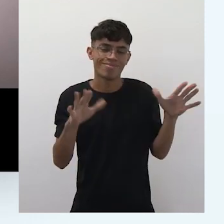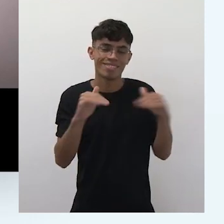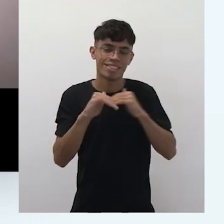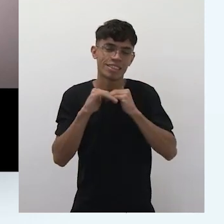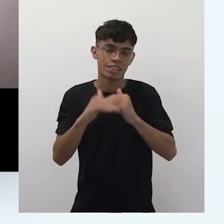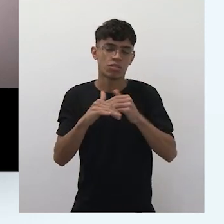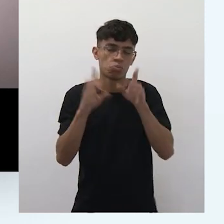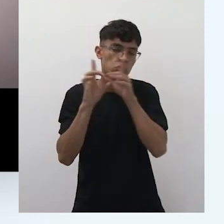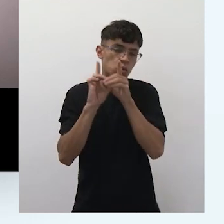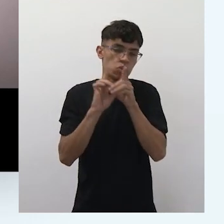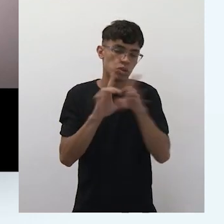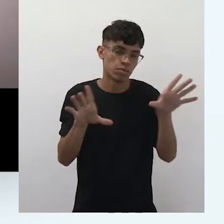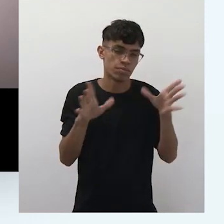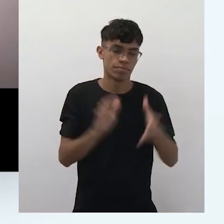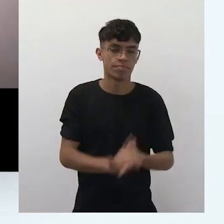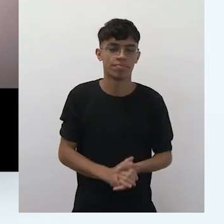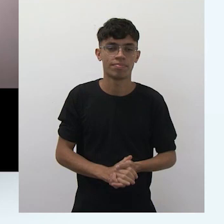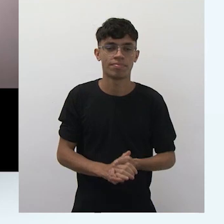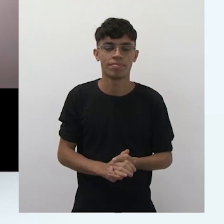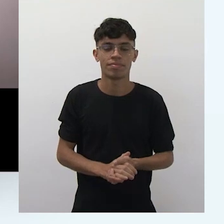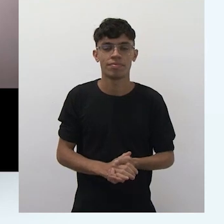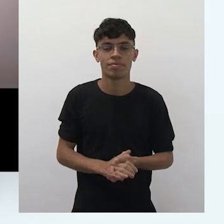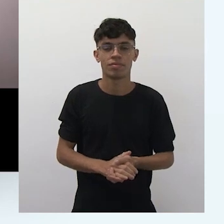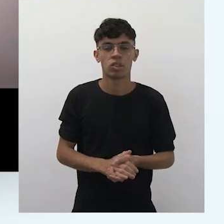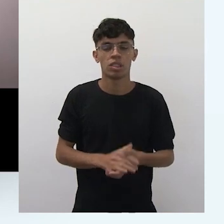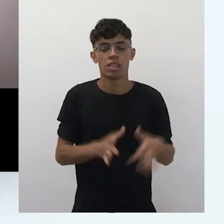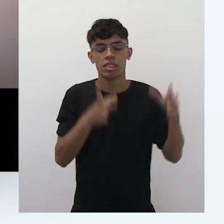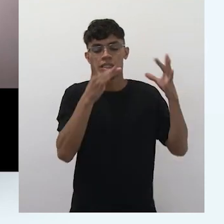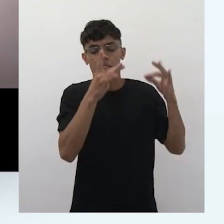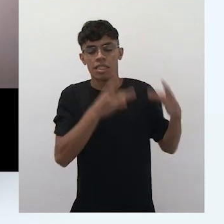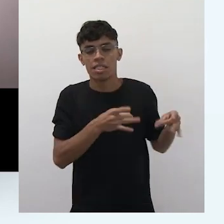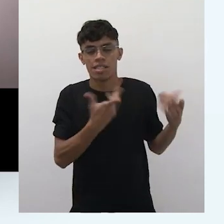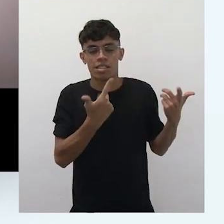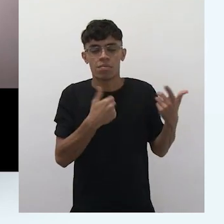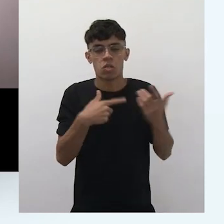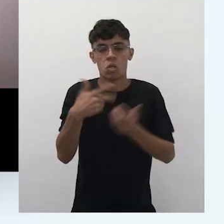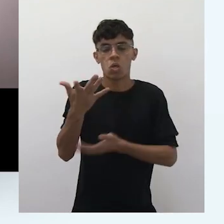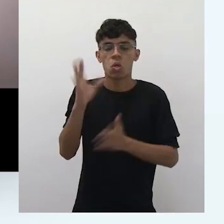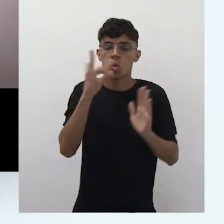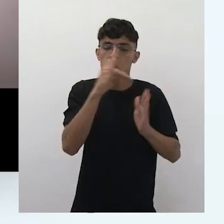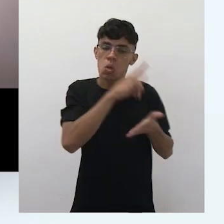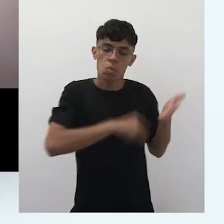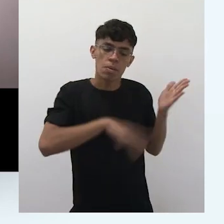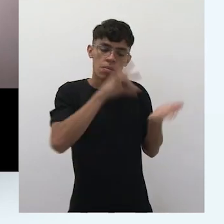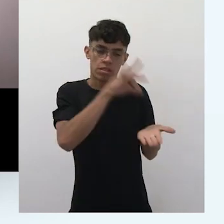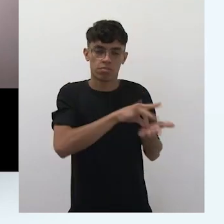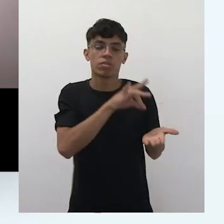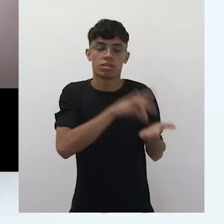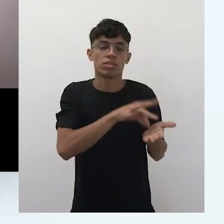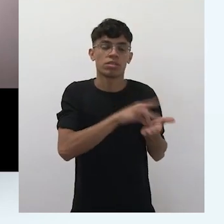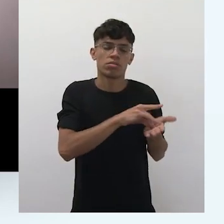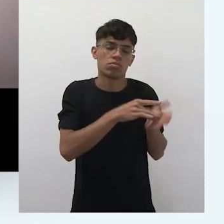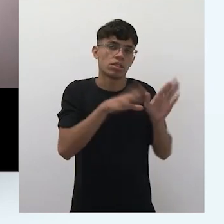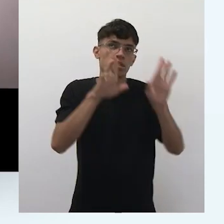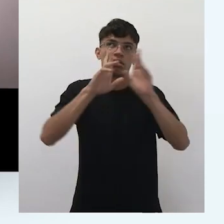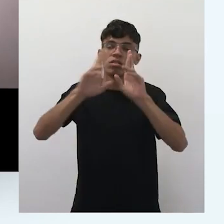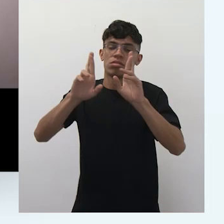plural e democrática, como prescrevem os próprios documentos oficiais e como, eu